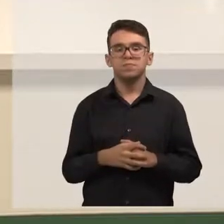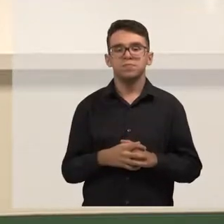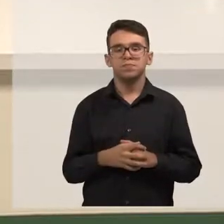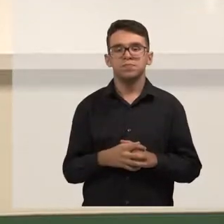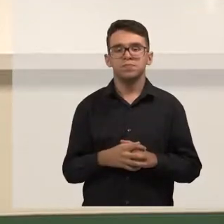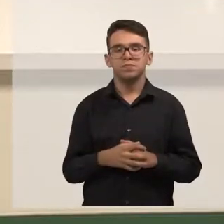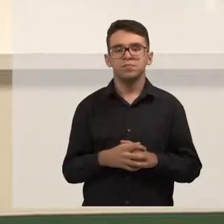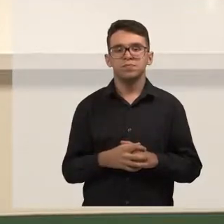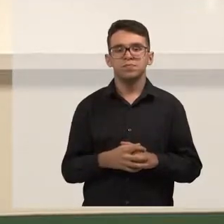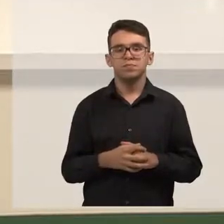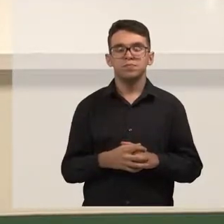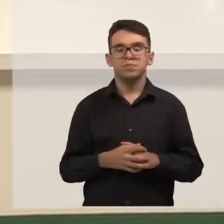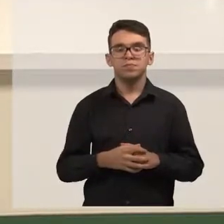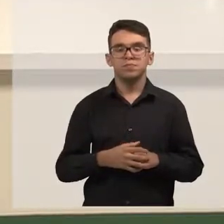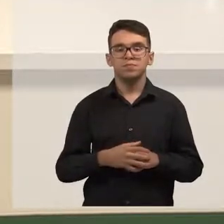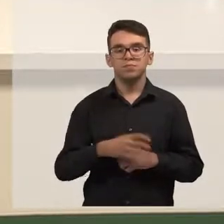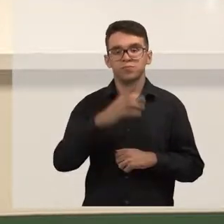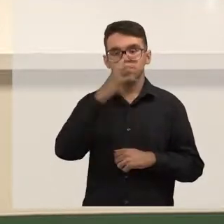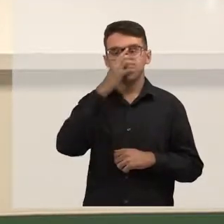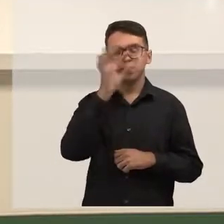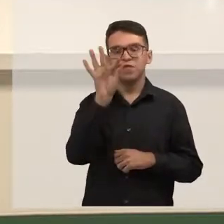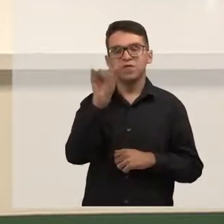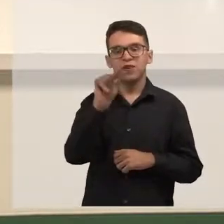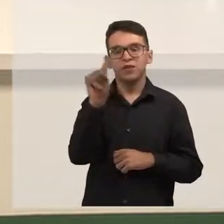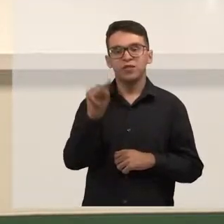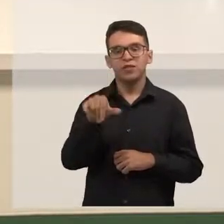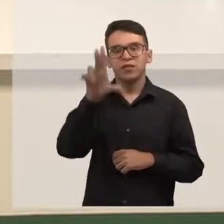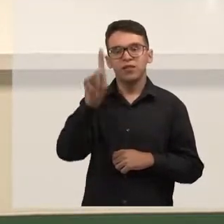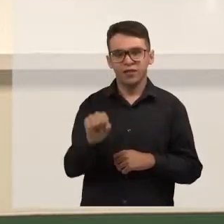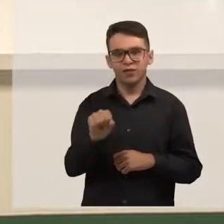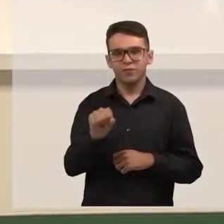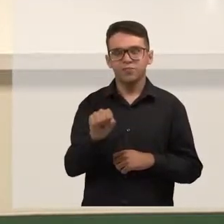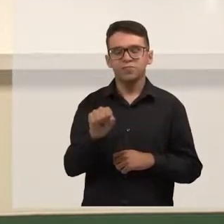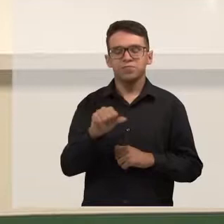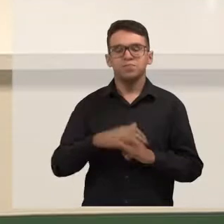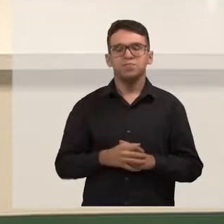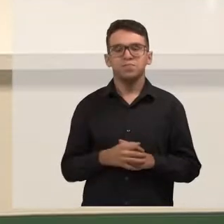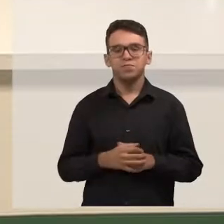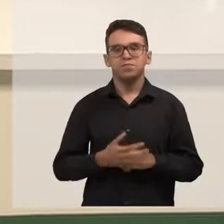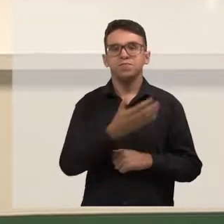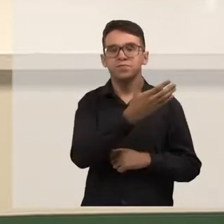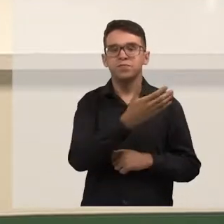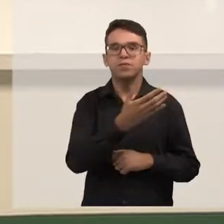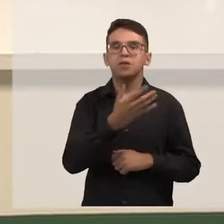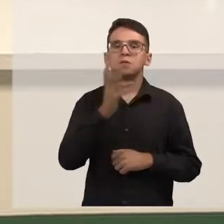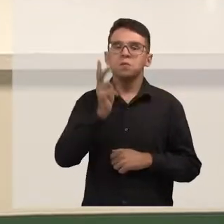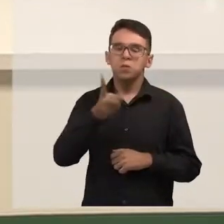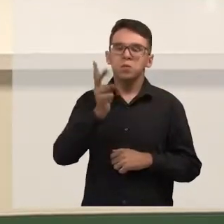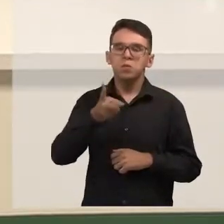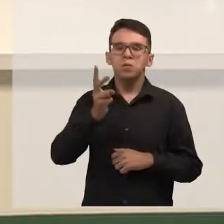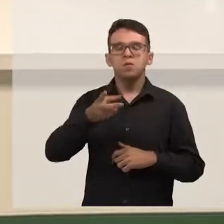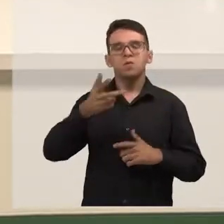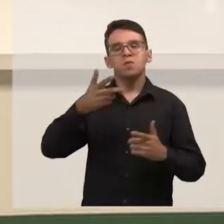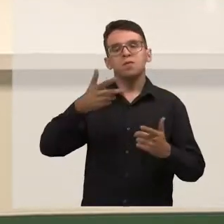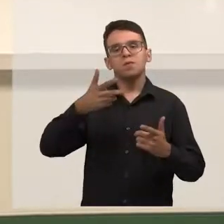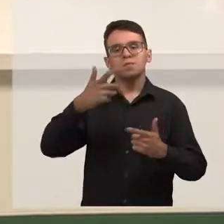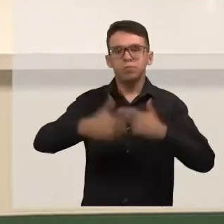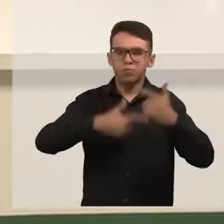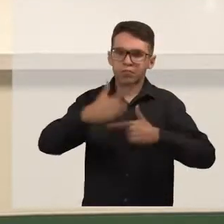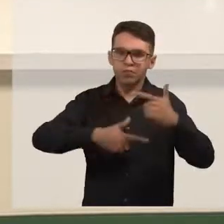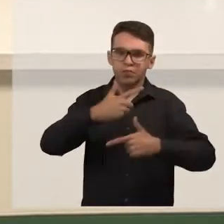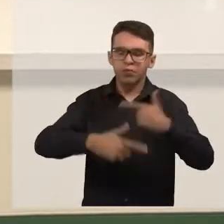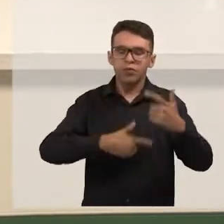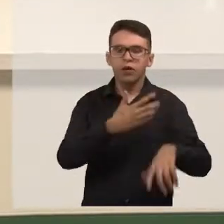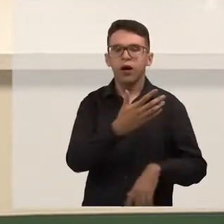ao ministério, se elegeu deputado federal, tá entendendo? Mas continuou atuando, e em 2010 ele foi um dos